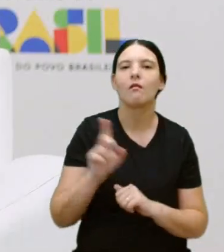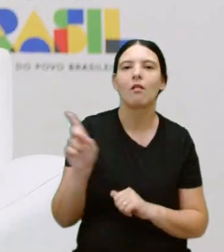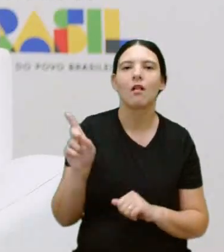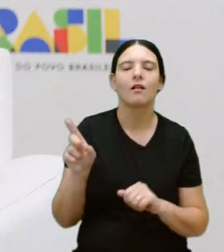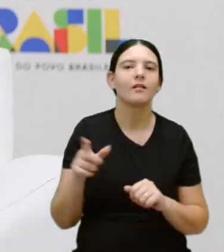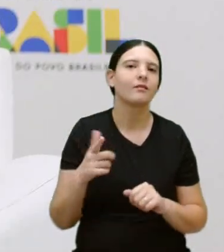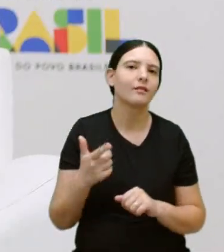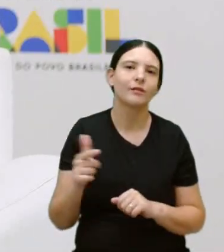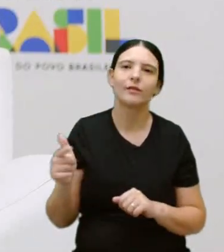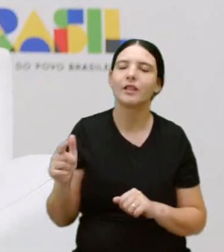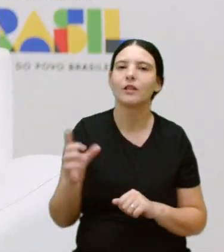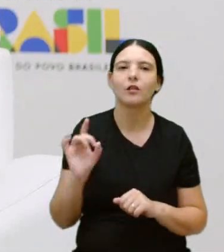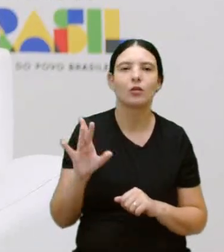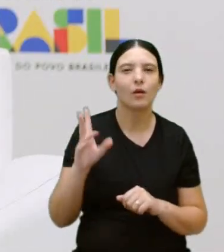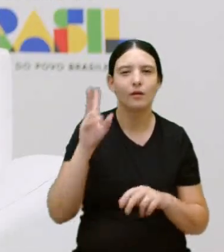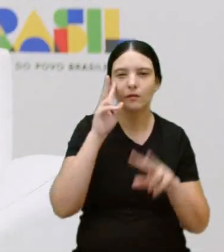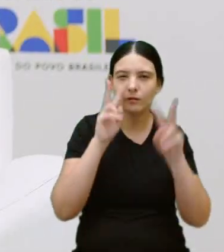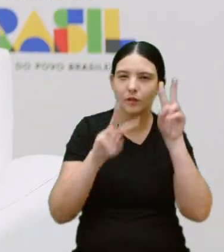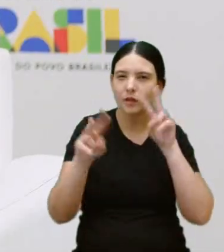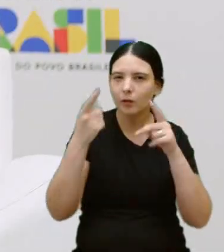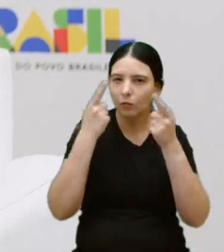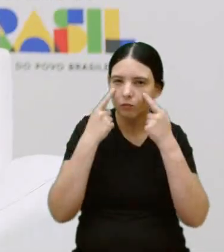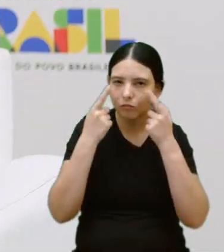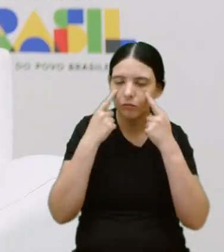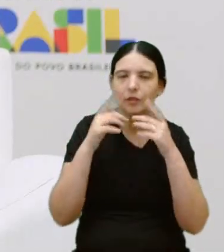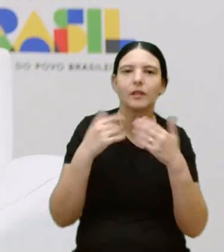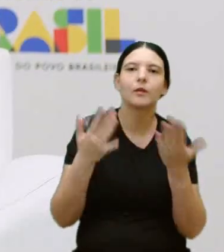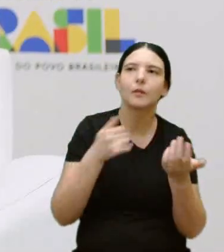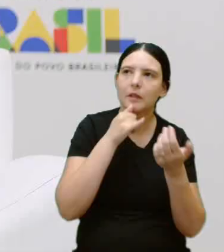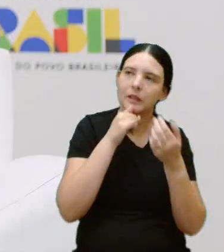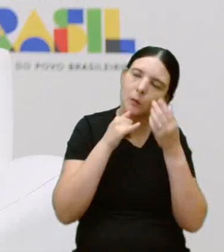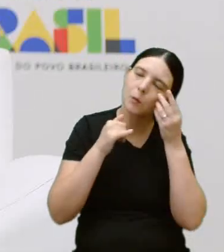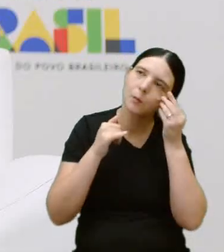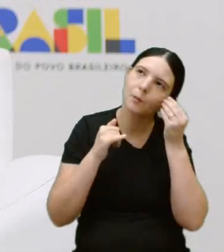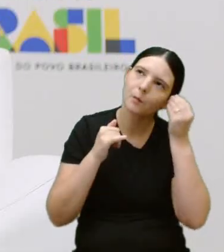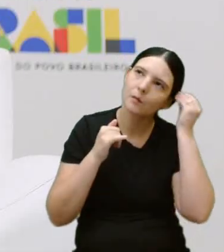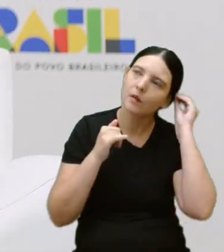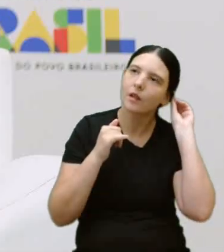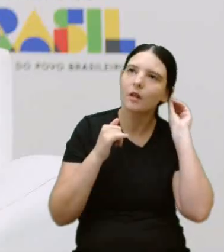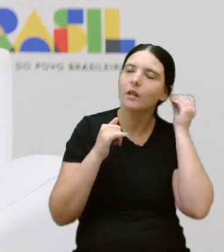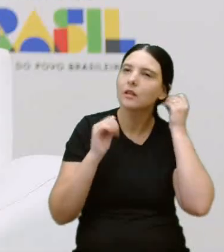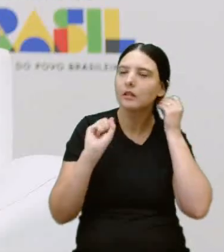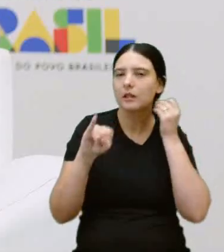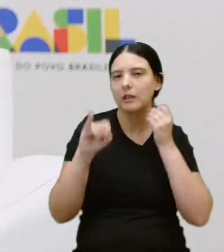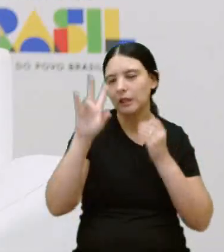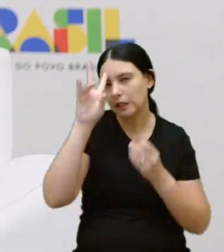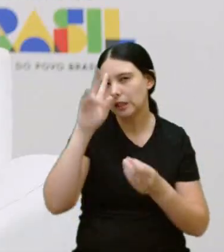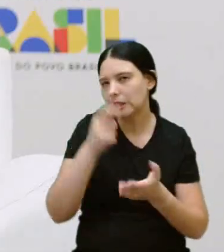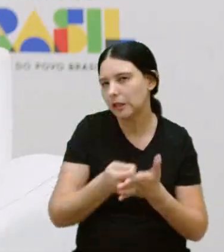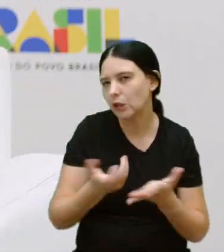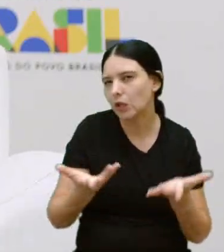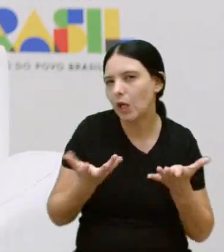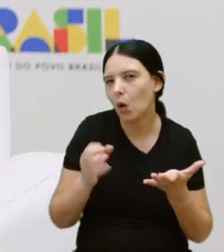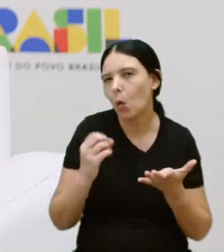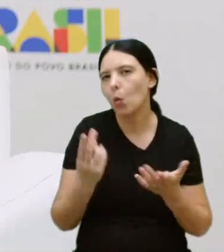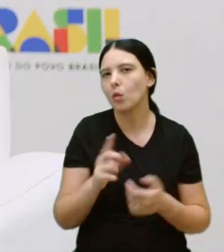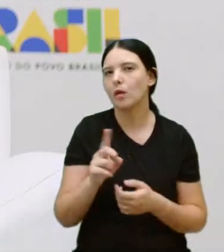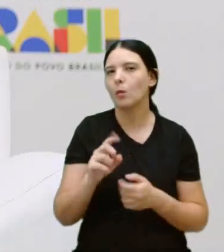a visão como elemento. Então, vamos supor, uma coisa que decide se eu quero alguém ou não pode ser o